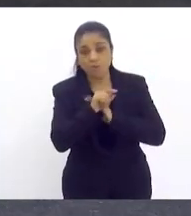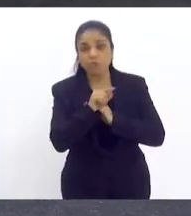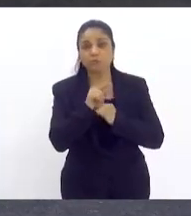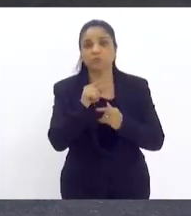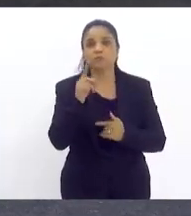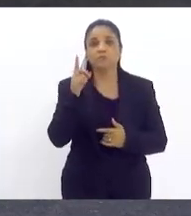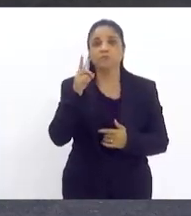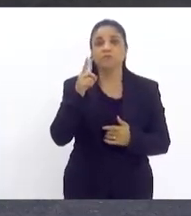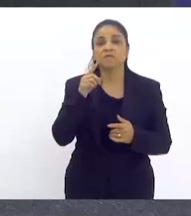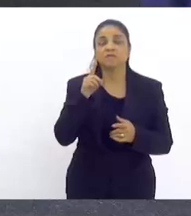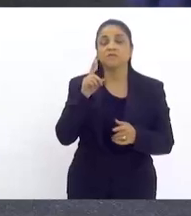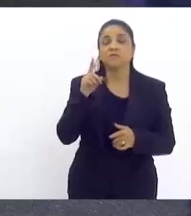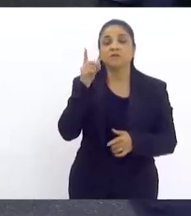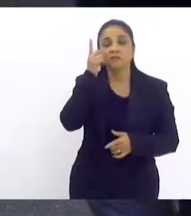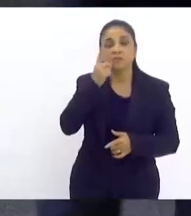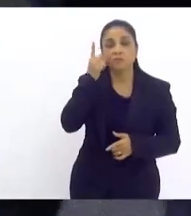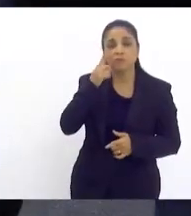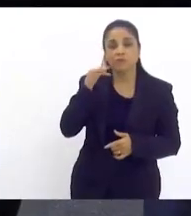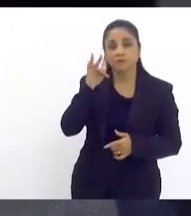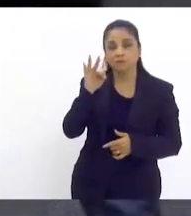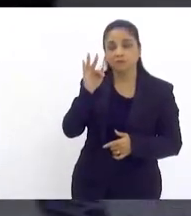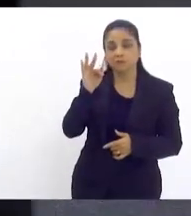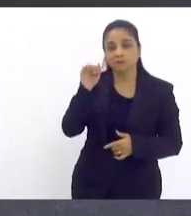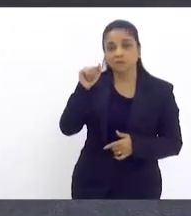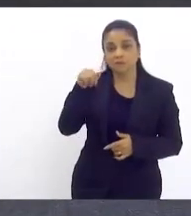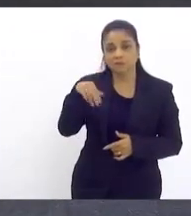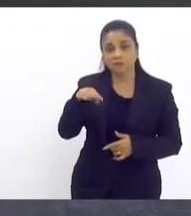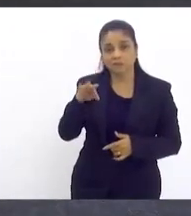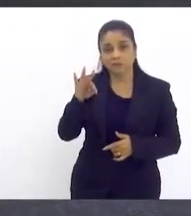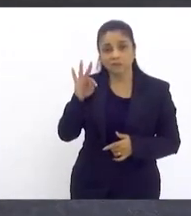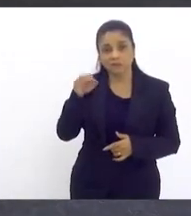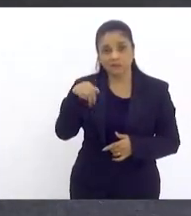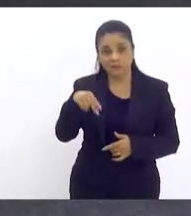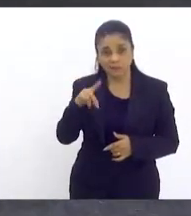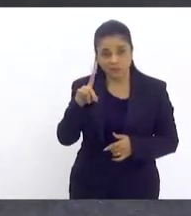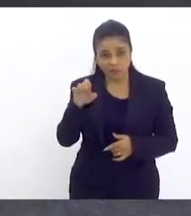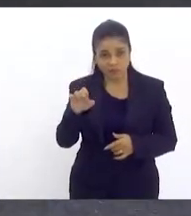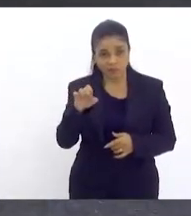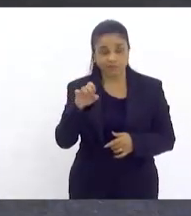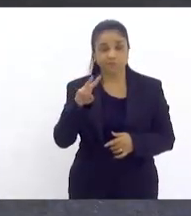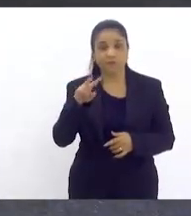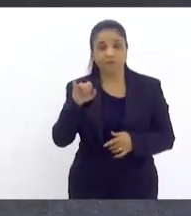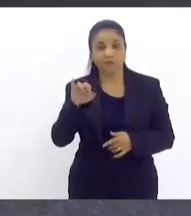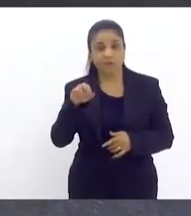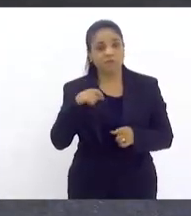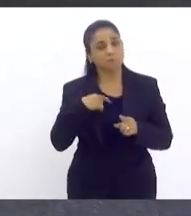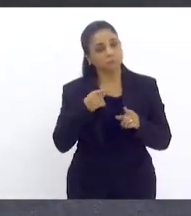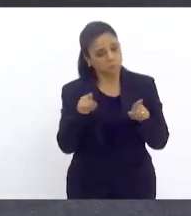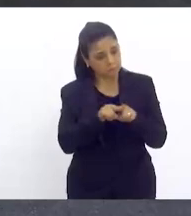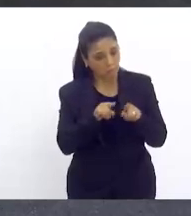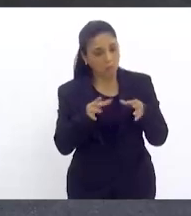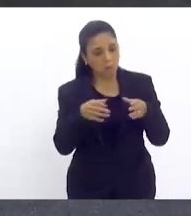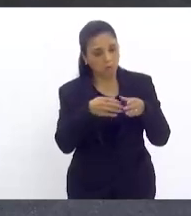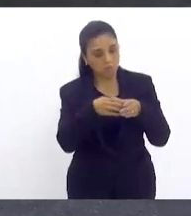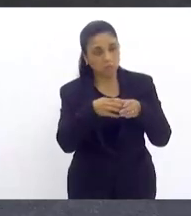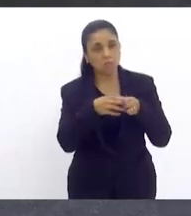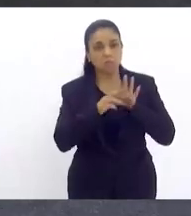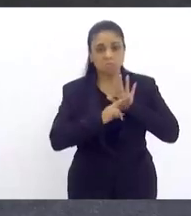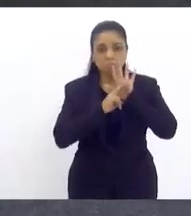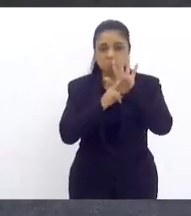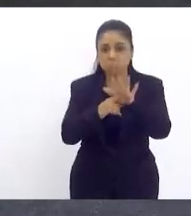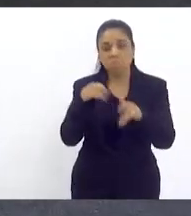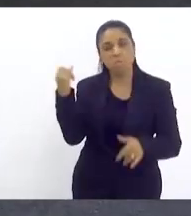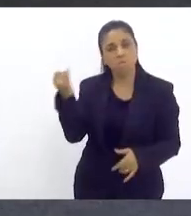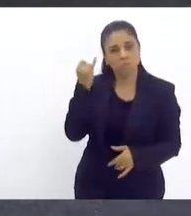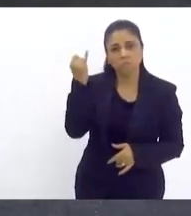Vieira Então na verdade essa frente ela vai ter um papel de relevância então a frente tem que ser vista